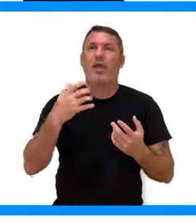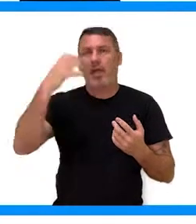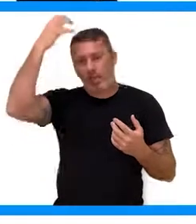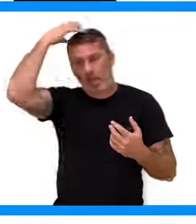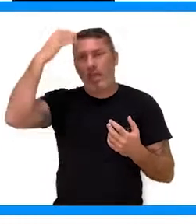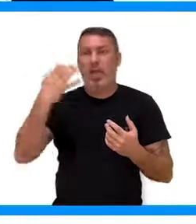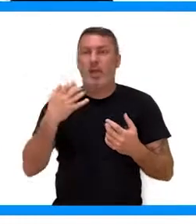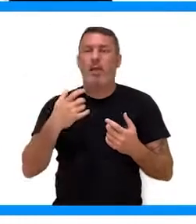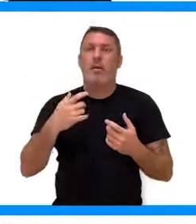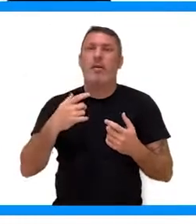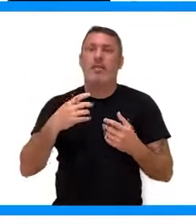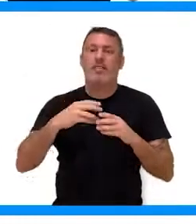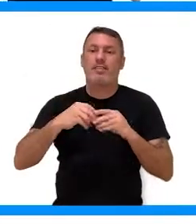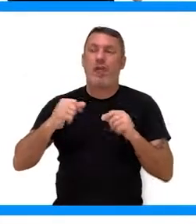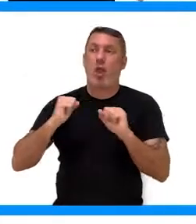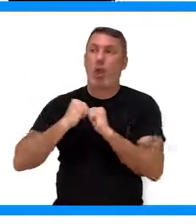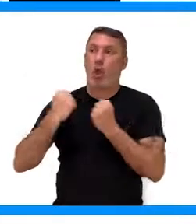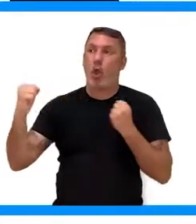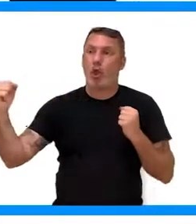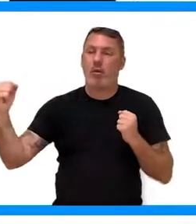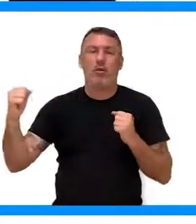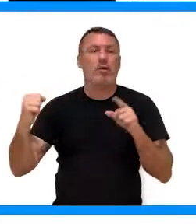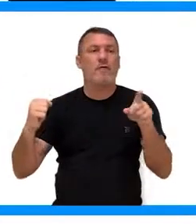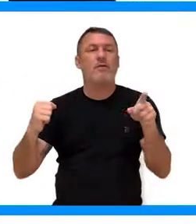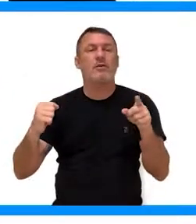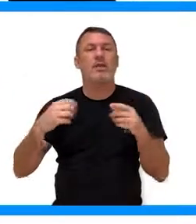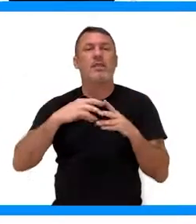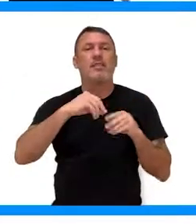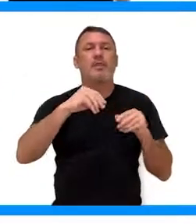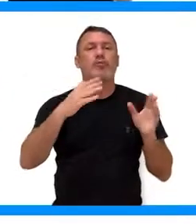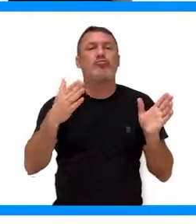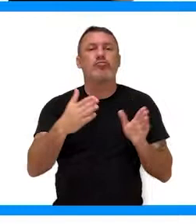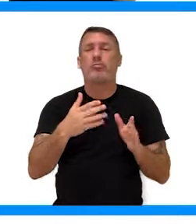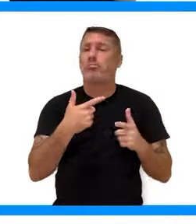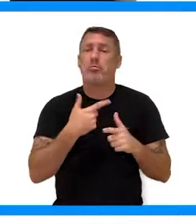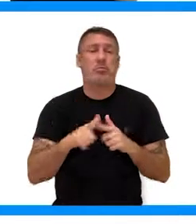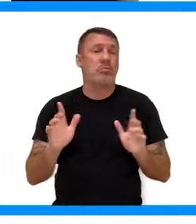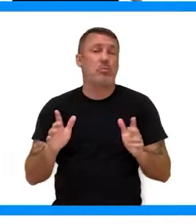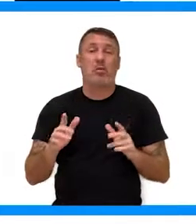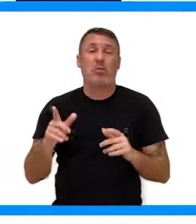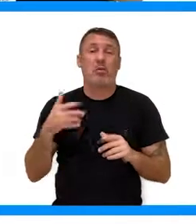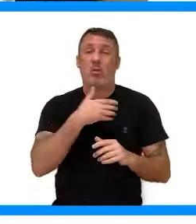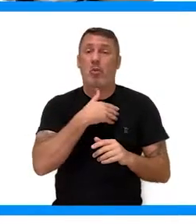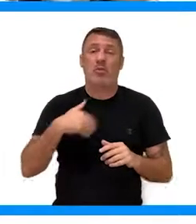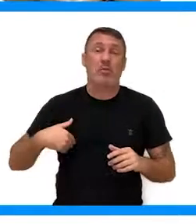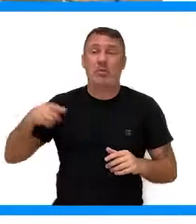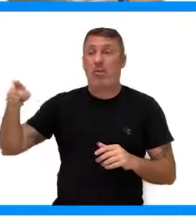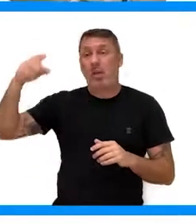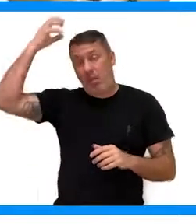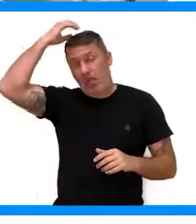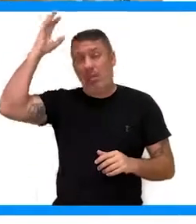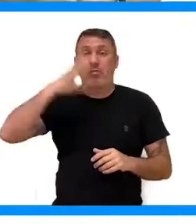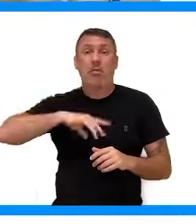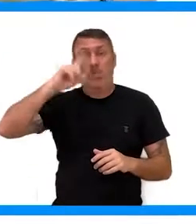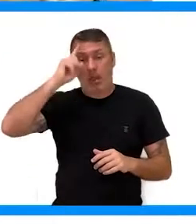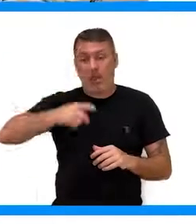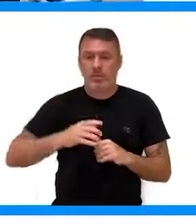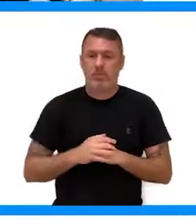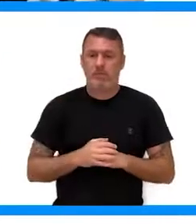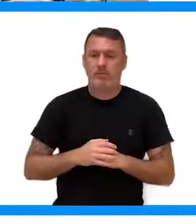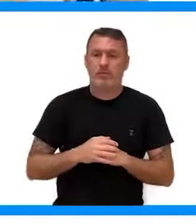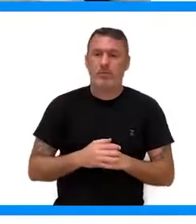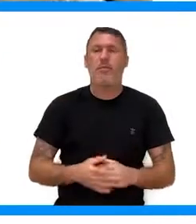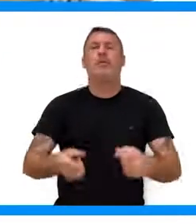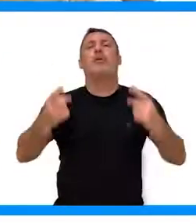terra maior para você e uma menor para mim, tudo bem. Isso seria aceito. Professor, nós temos mudanças